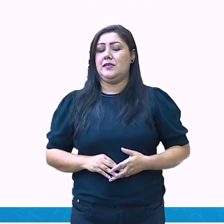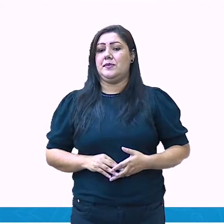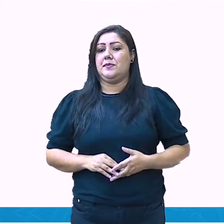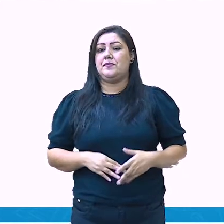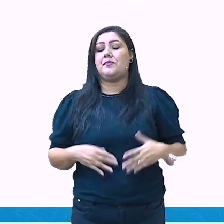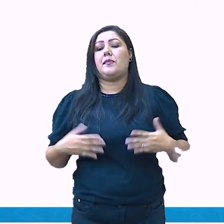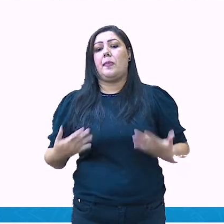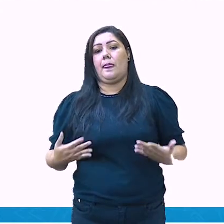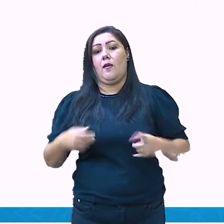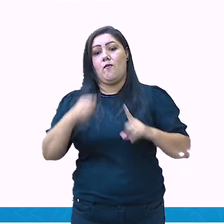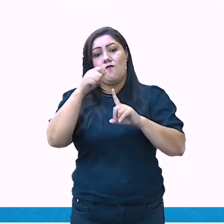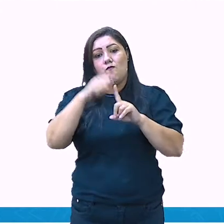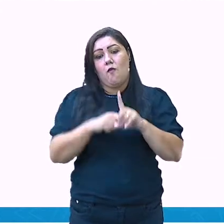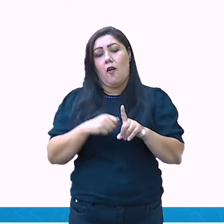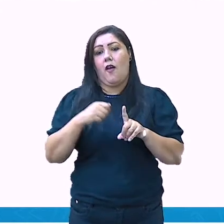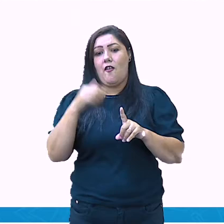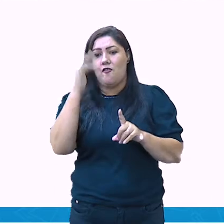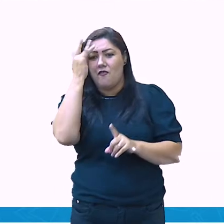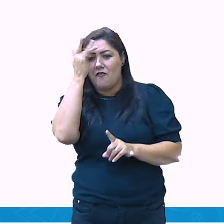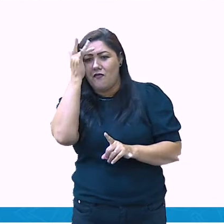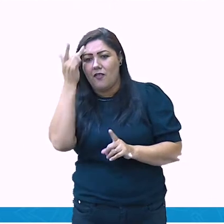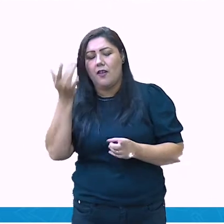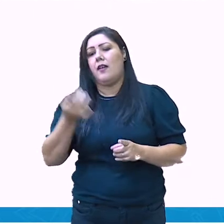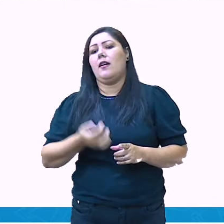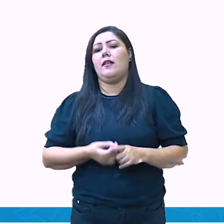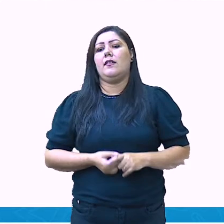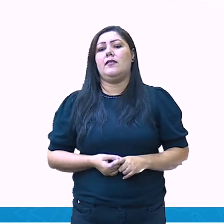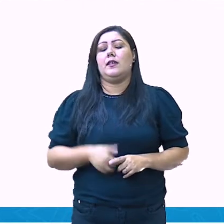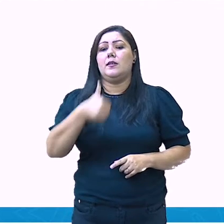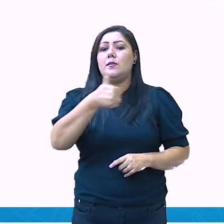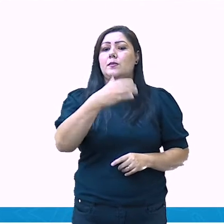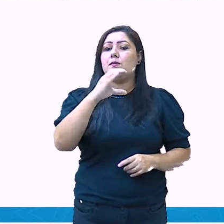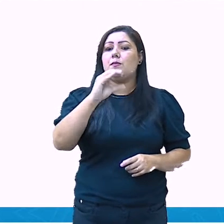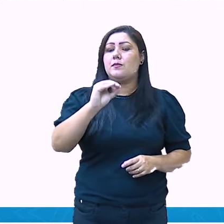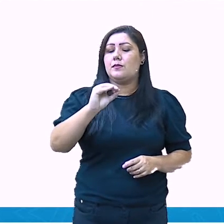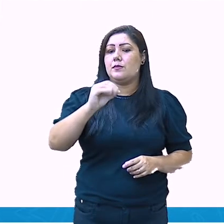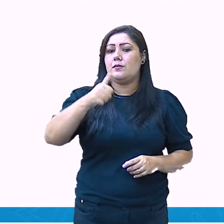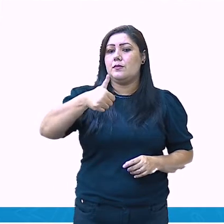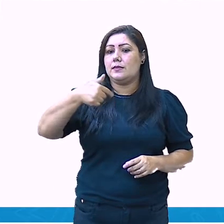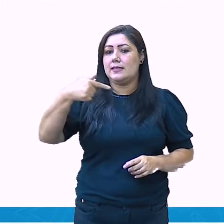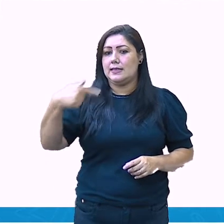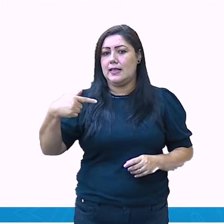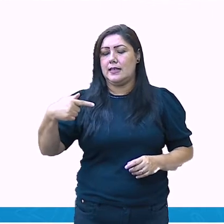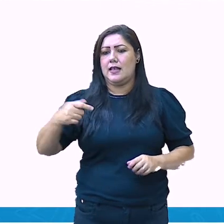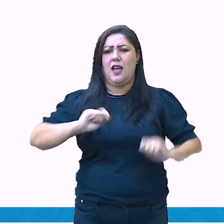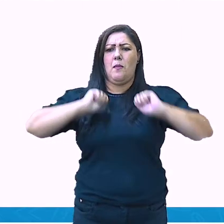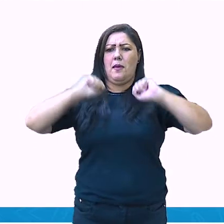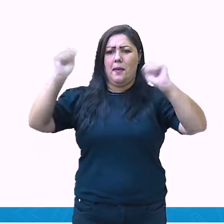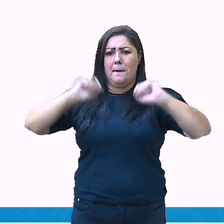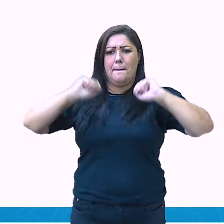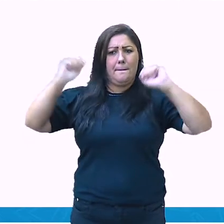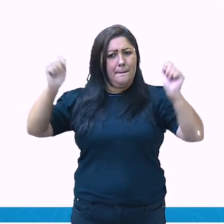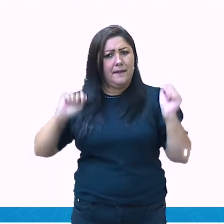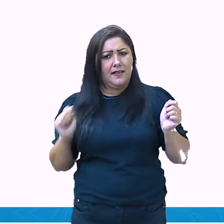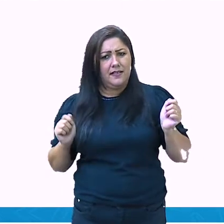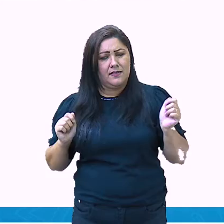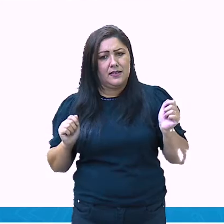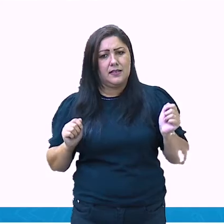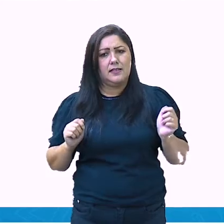de 1917, uma manifestação pelo Dia Internacional da Mulher em São Petersburgo